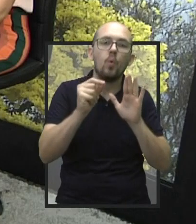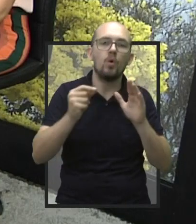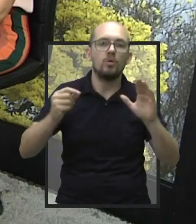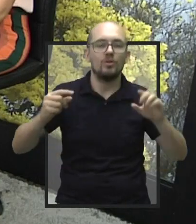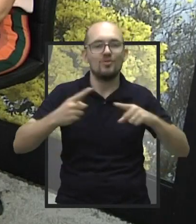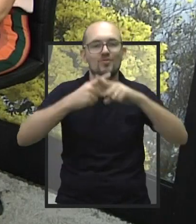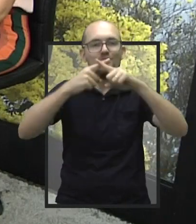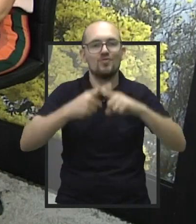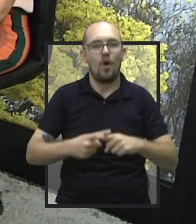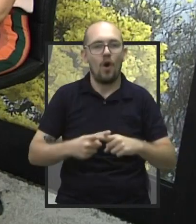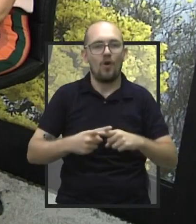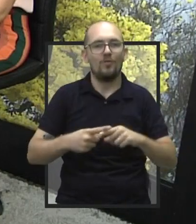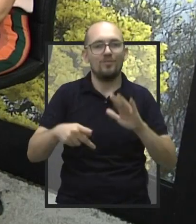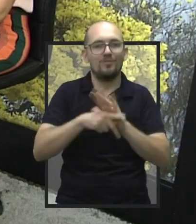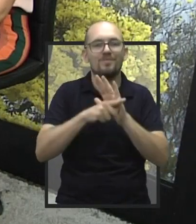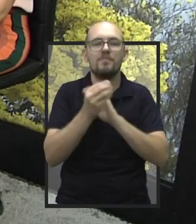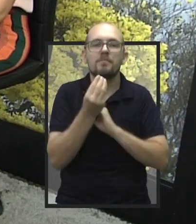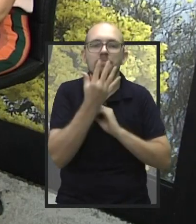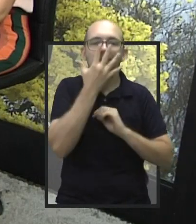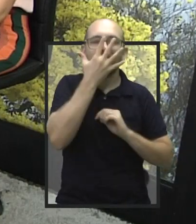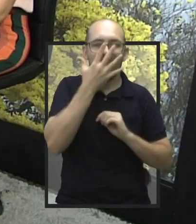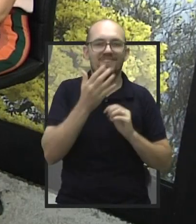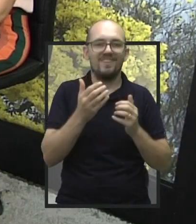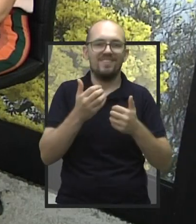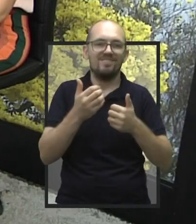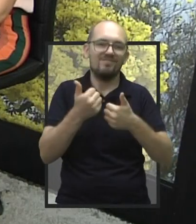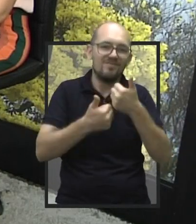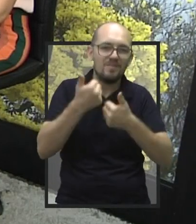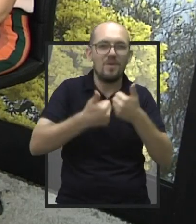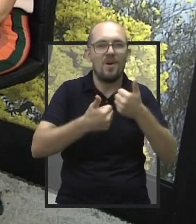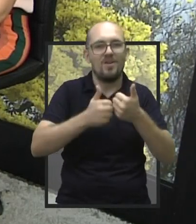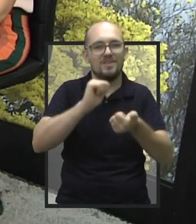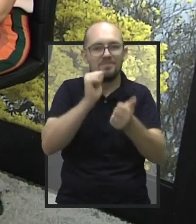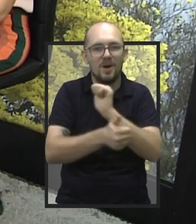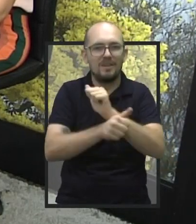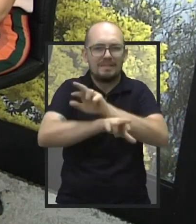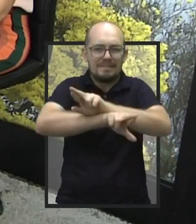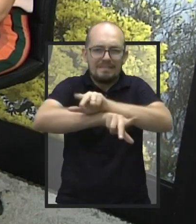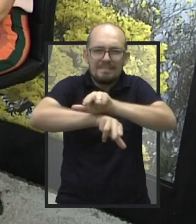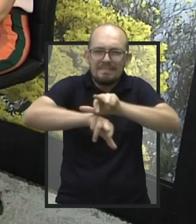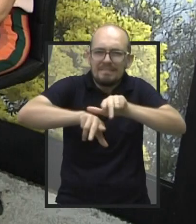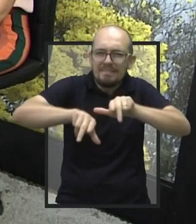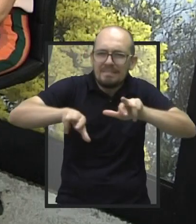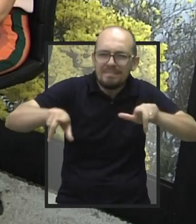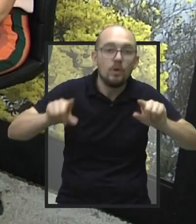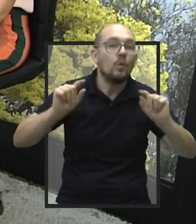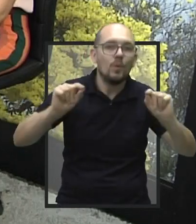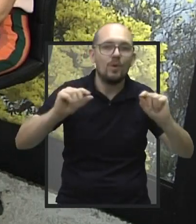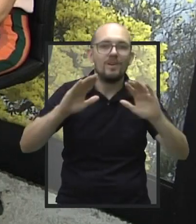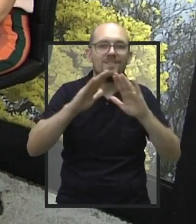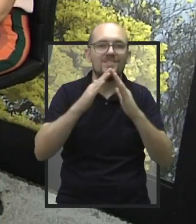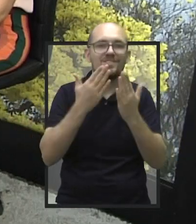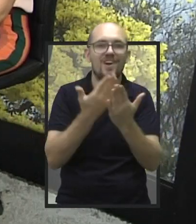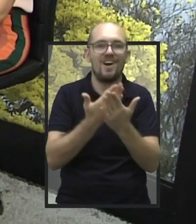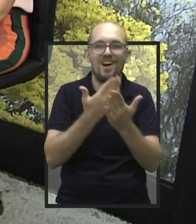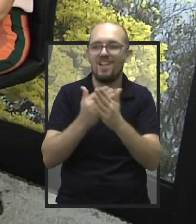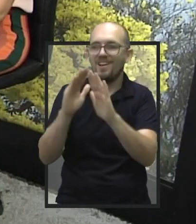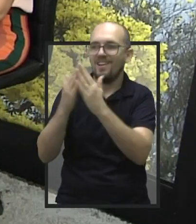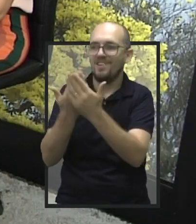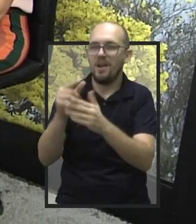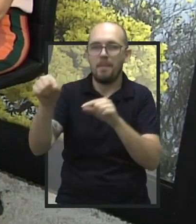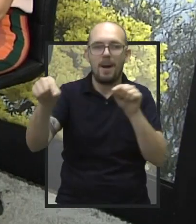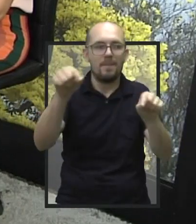uma competição já tradicional aqui na cidade e que reúne várias escolas para uma disputa bastante saudável,